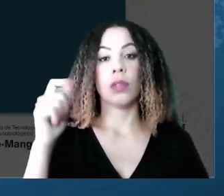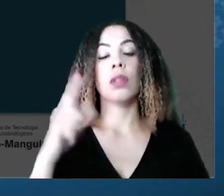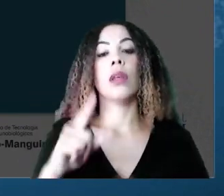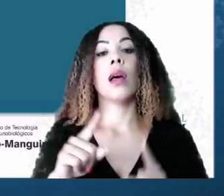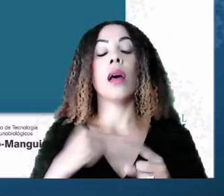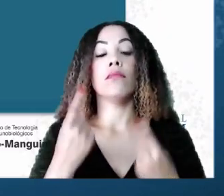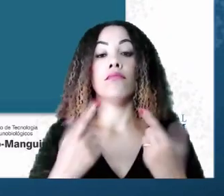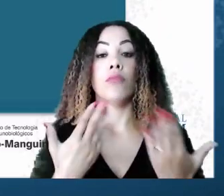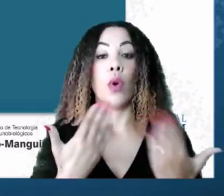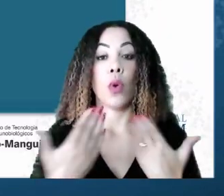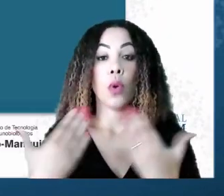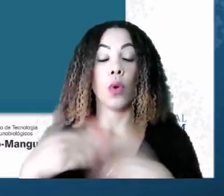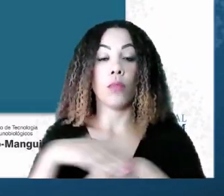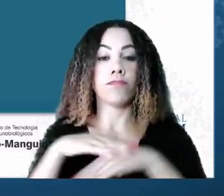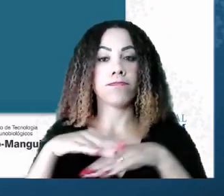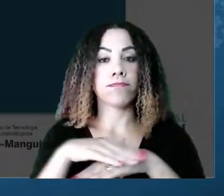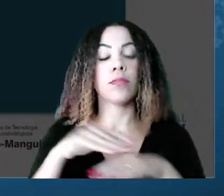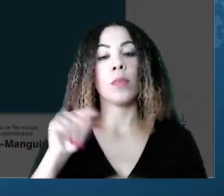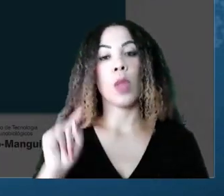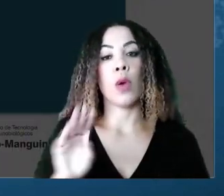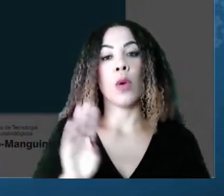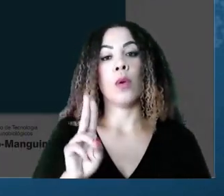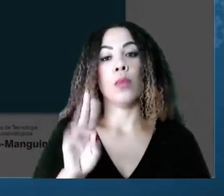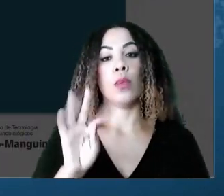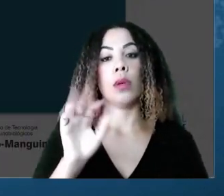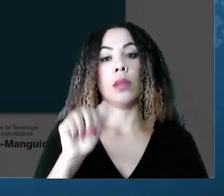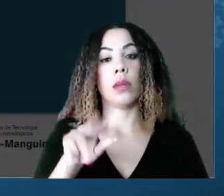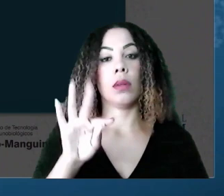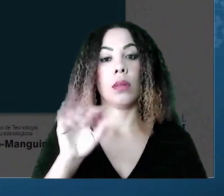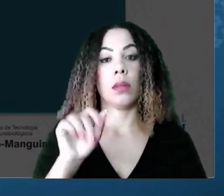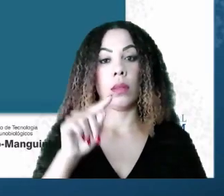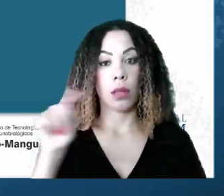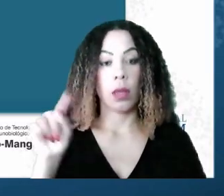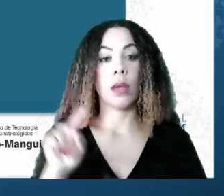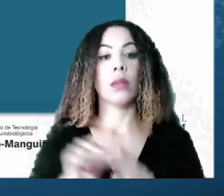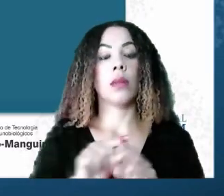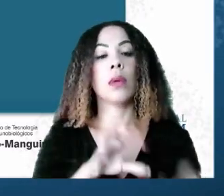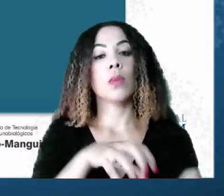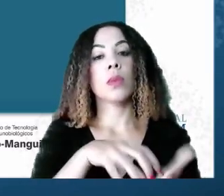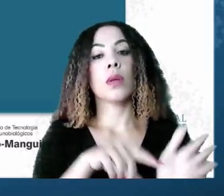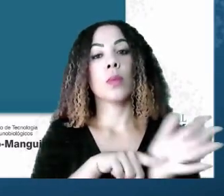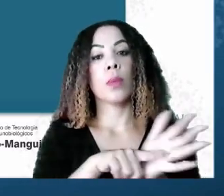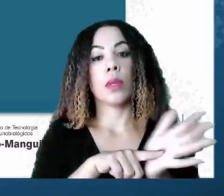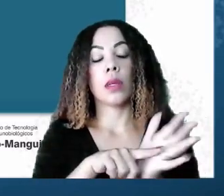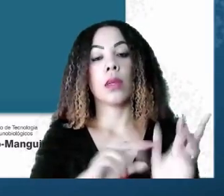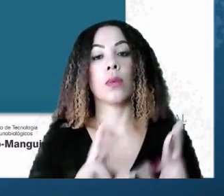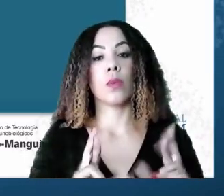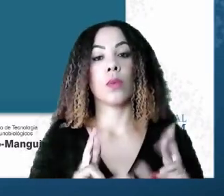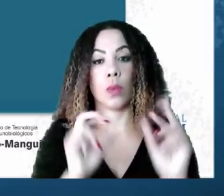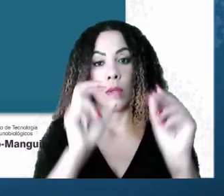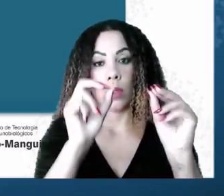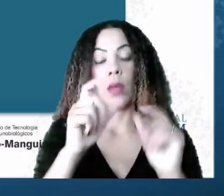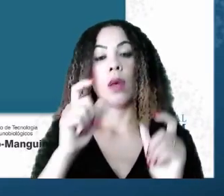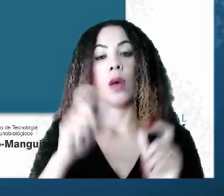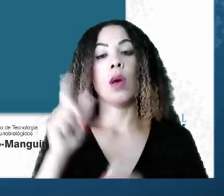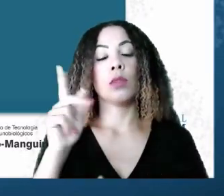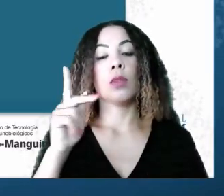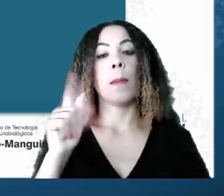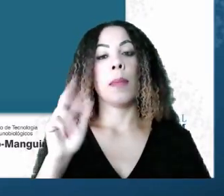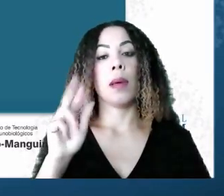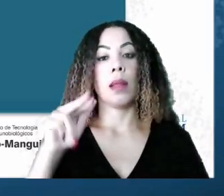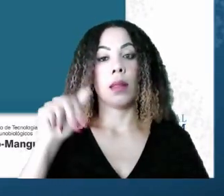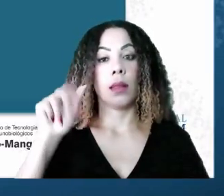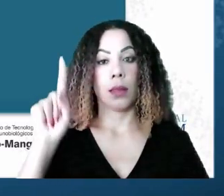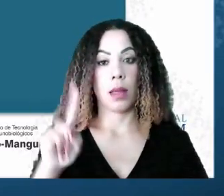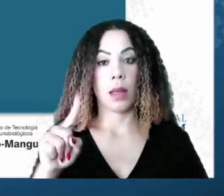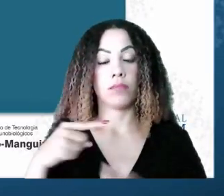com o Butantan, com o Centro de Pesquisas de Câncer, no Paraná, porque nós já